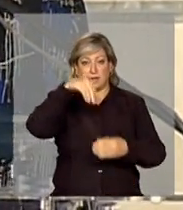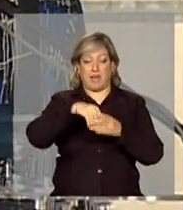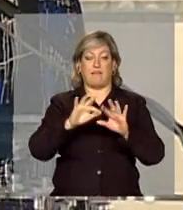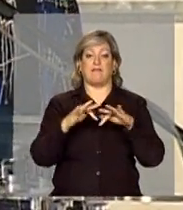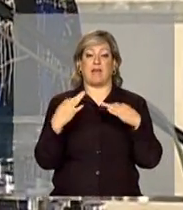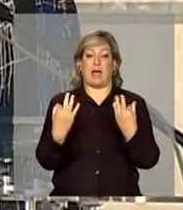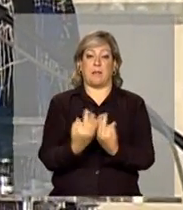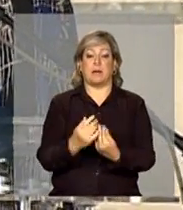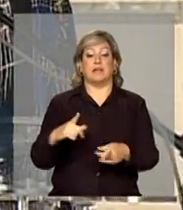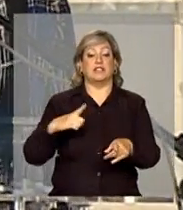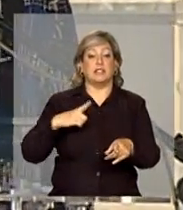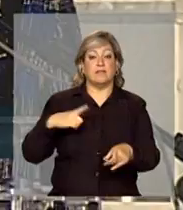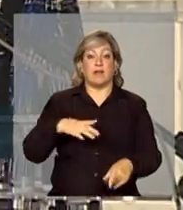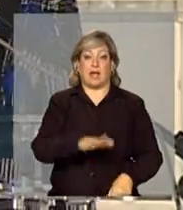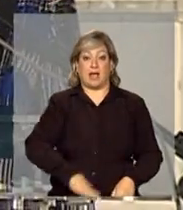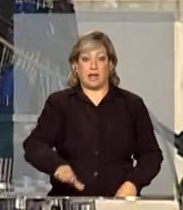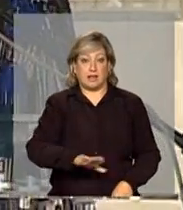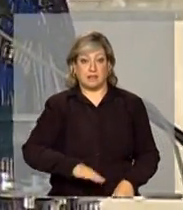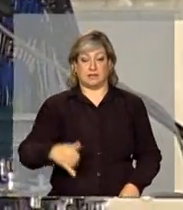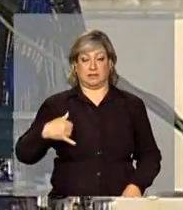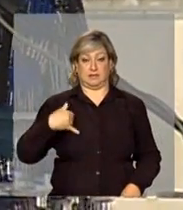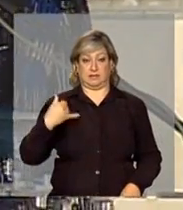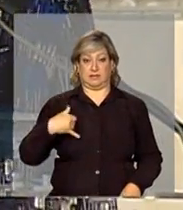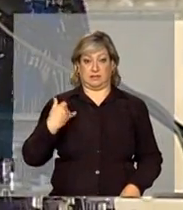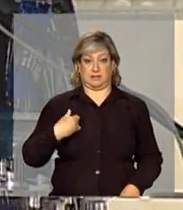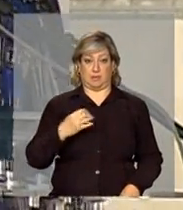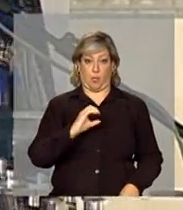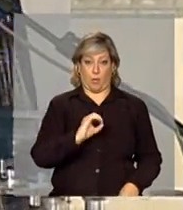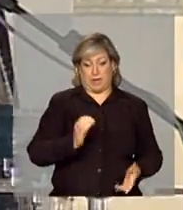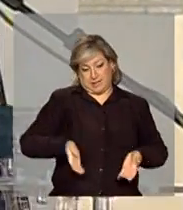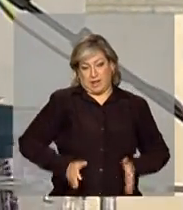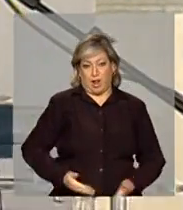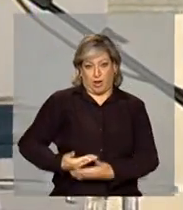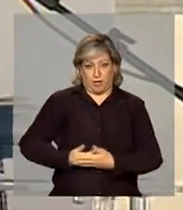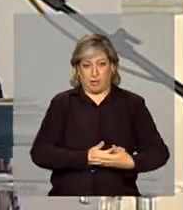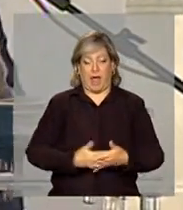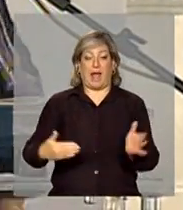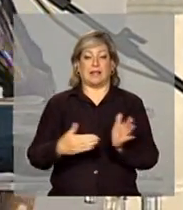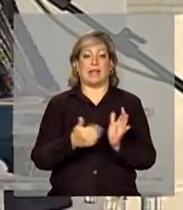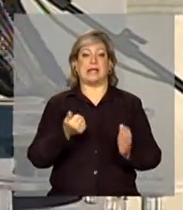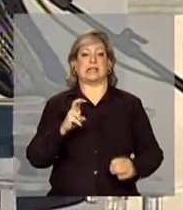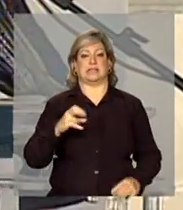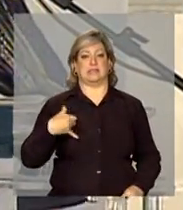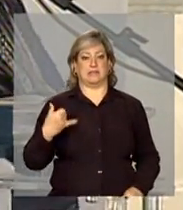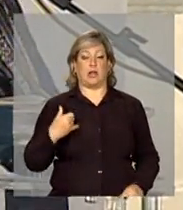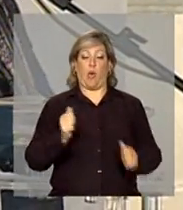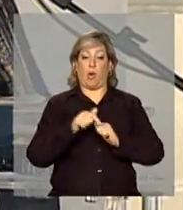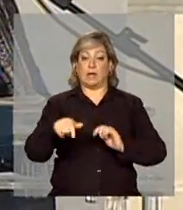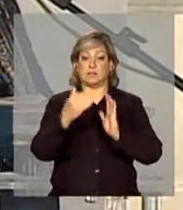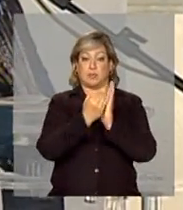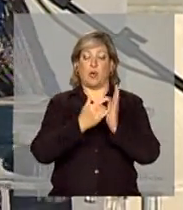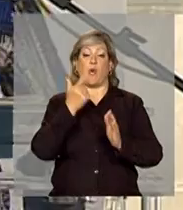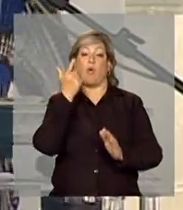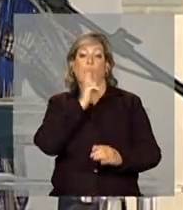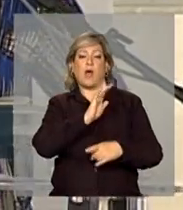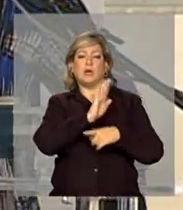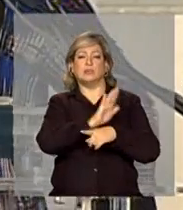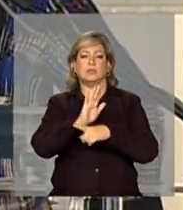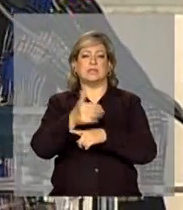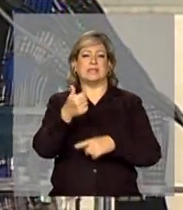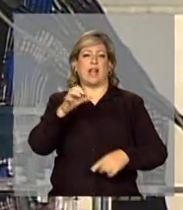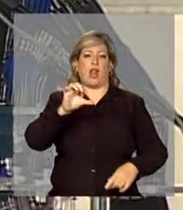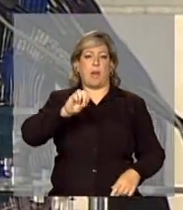família que tivesse criança de 0 a 15 anos. Com esse programa, nós conseguimos tirar 19 milhões